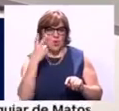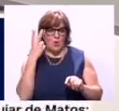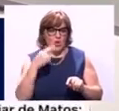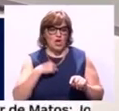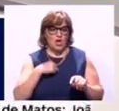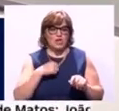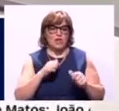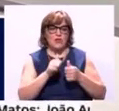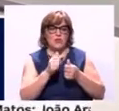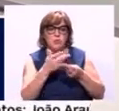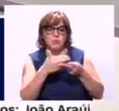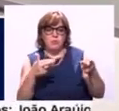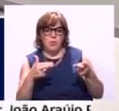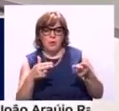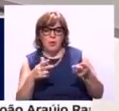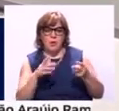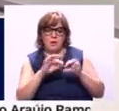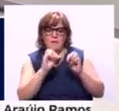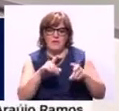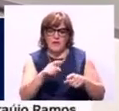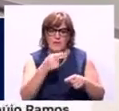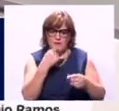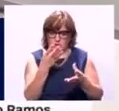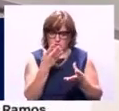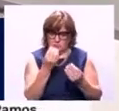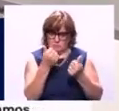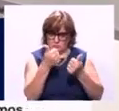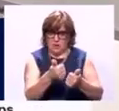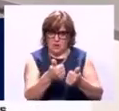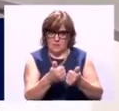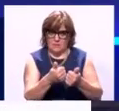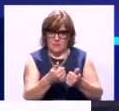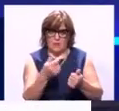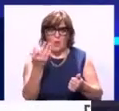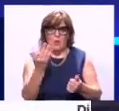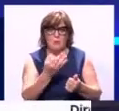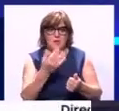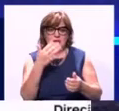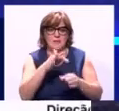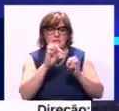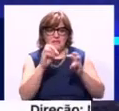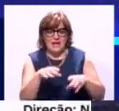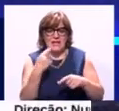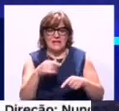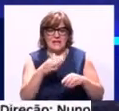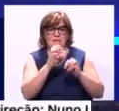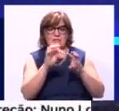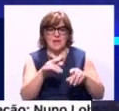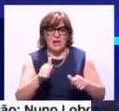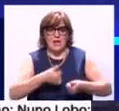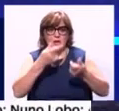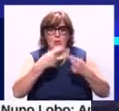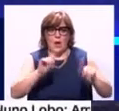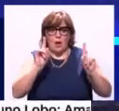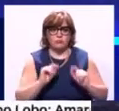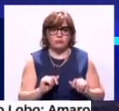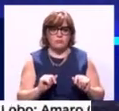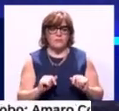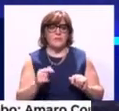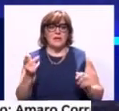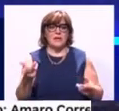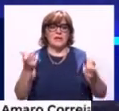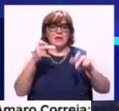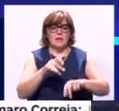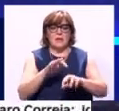das nossas modalidades, o Júlio apenas referiu muito bem, o Porto teve na final, eu teve nesta final, não ganhou. Isso só nos